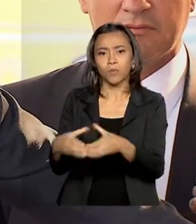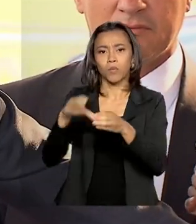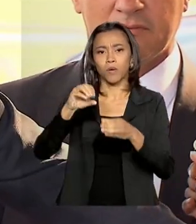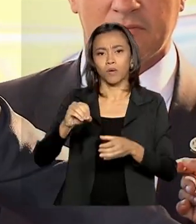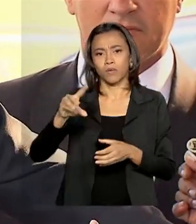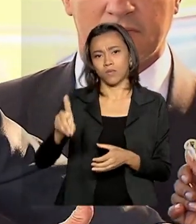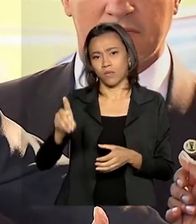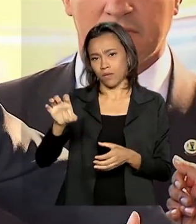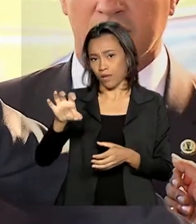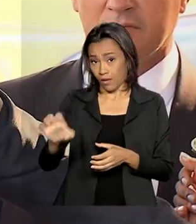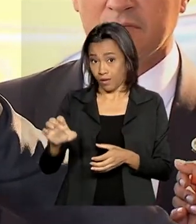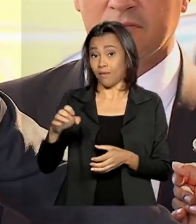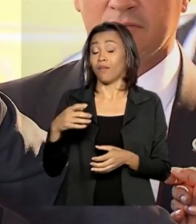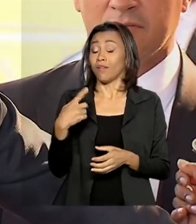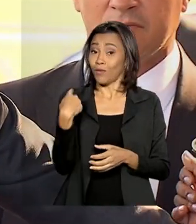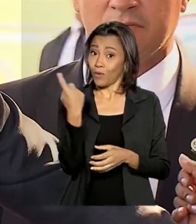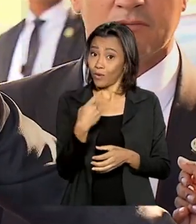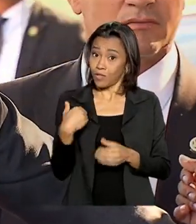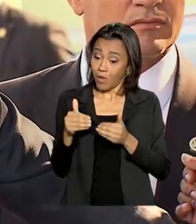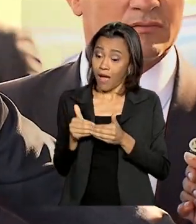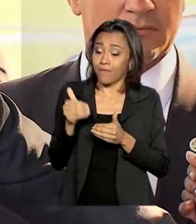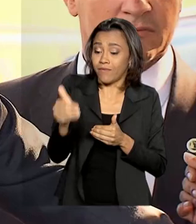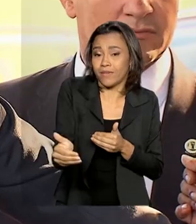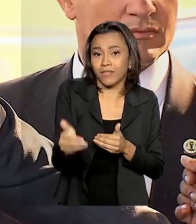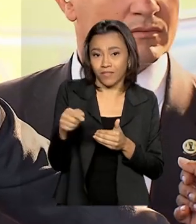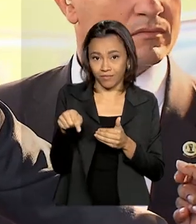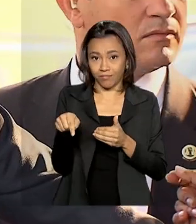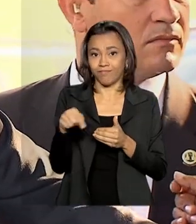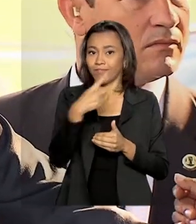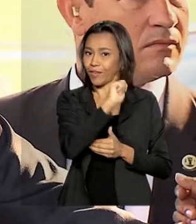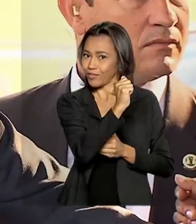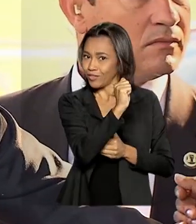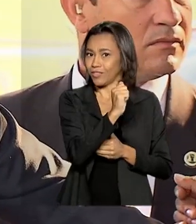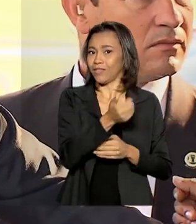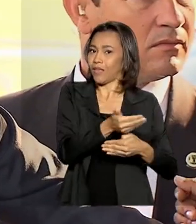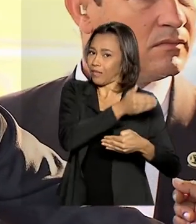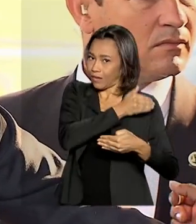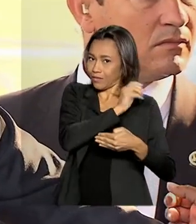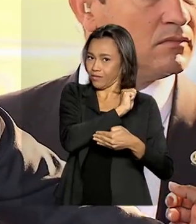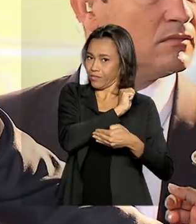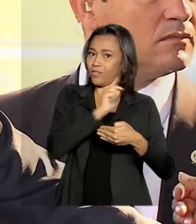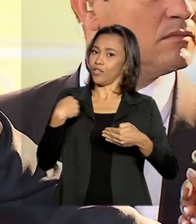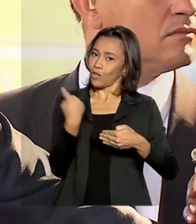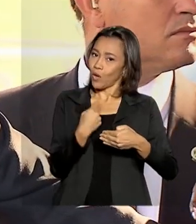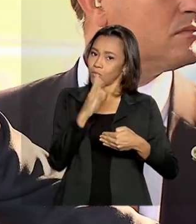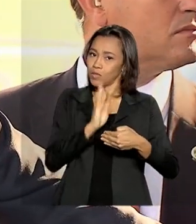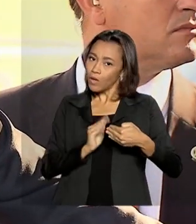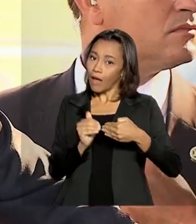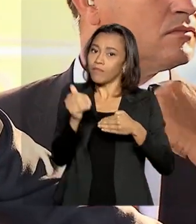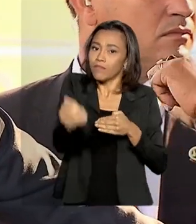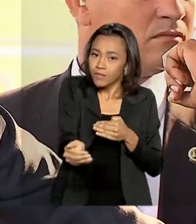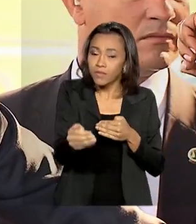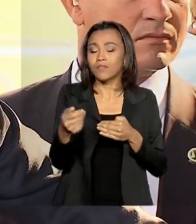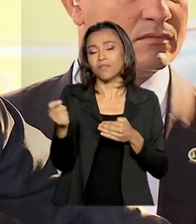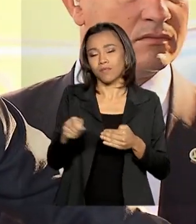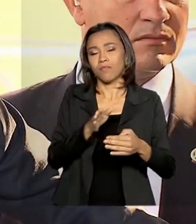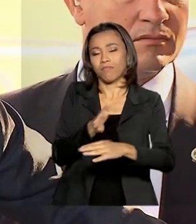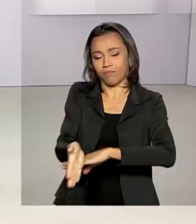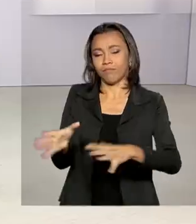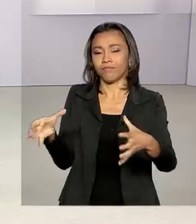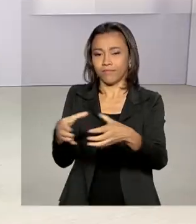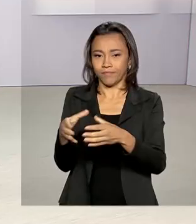adiantados, inclusive na frente da Argentina. E as vantagens para Brasil são muitas, que vale o nosso país entrar na primeira divisão.